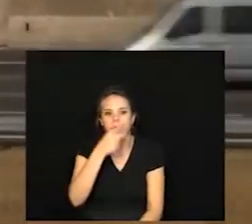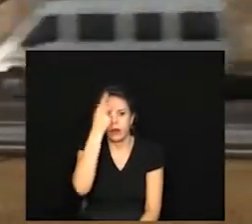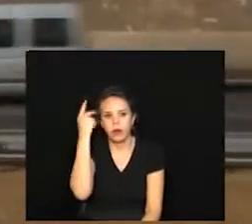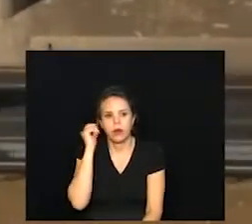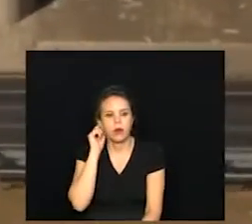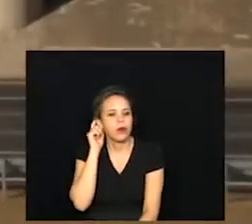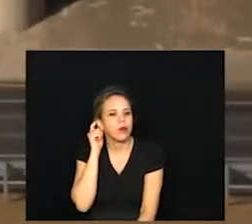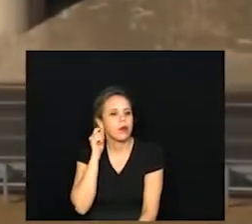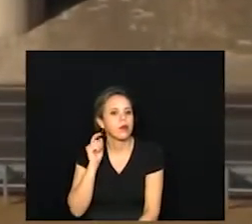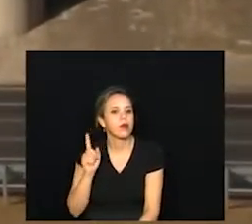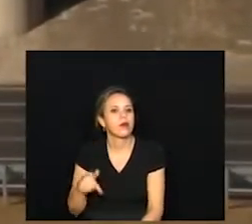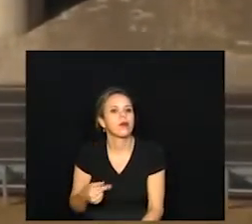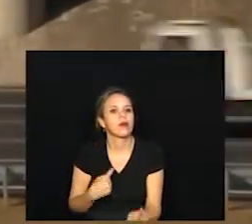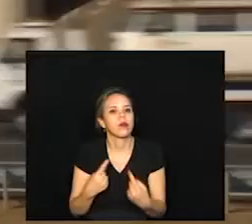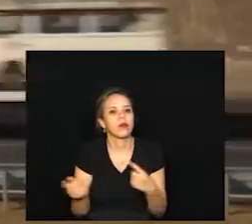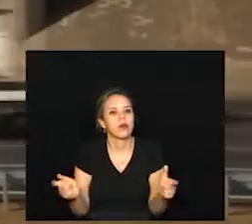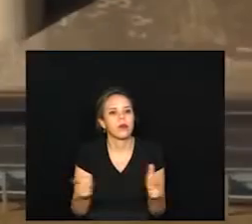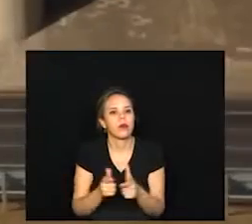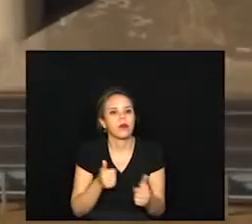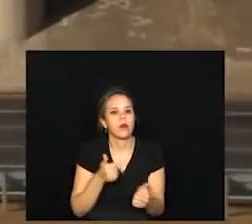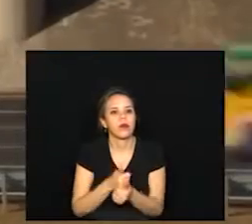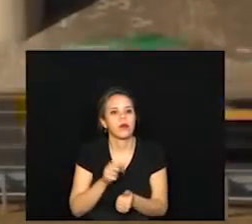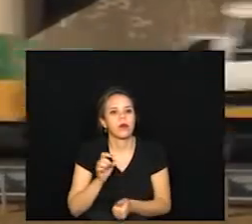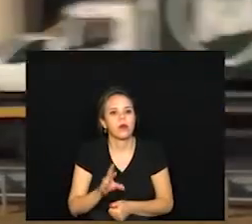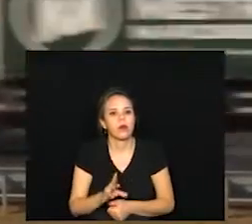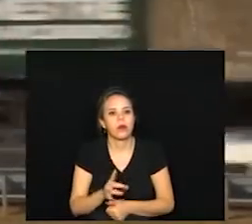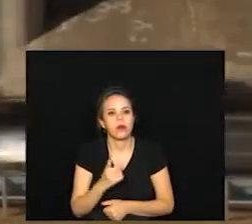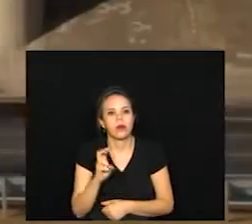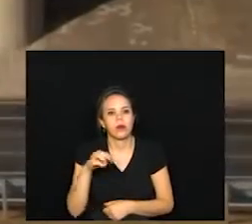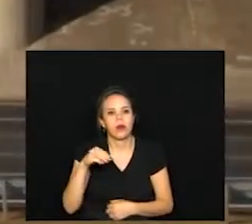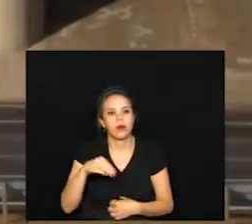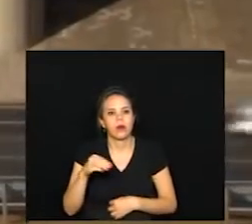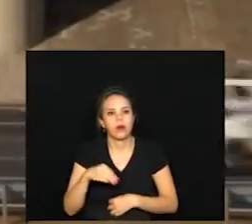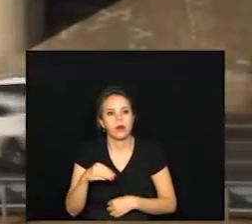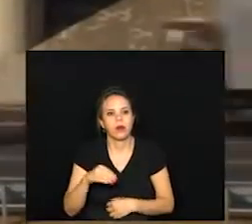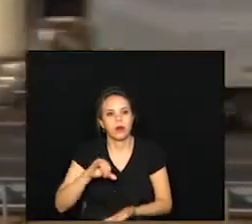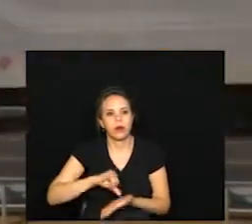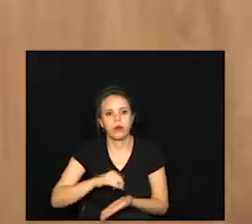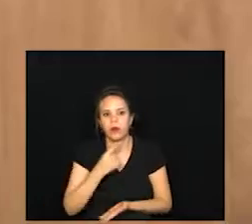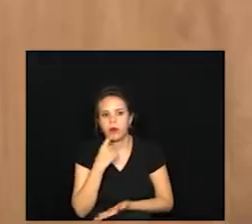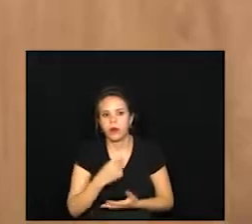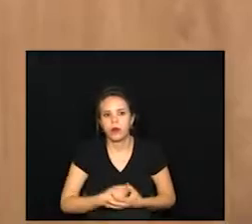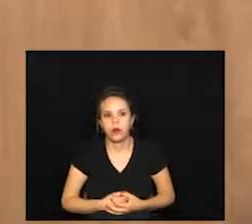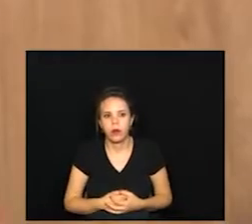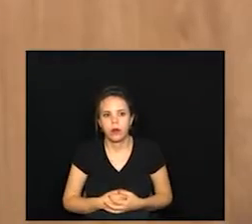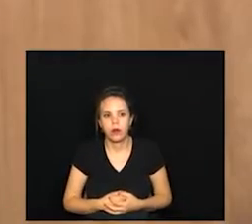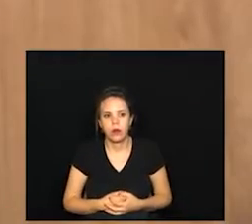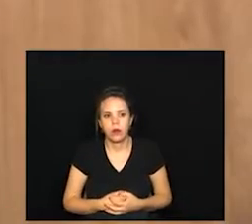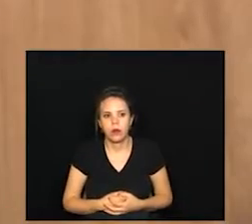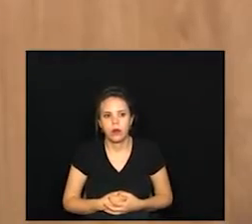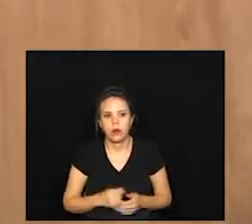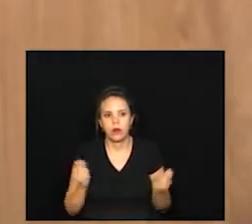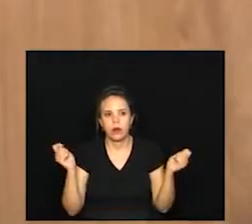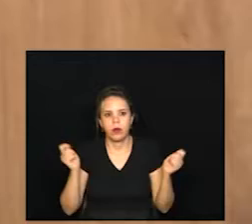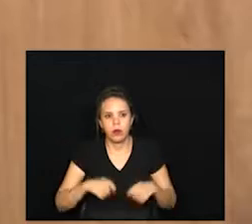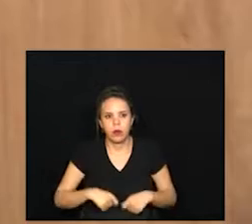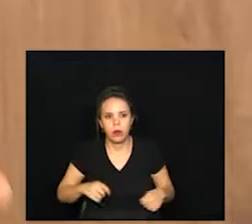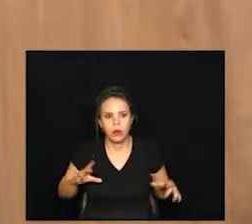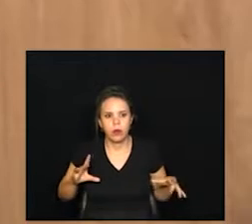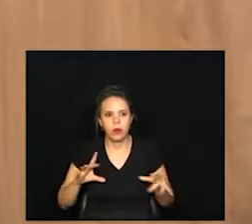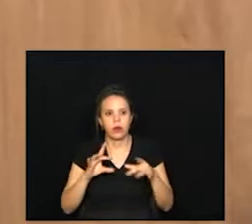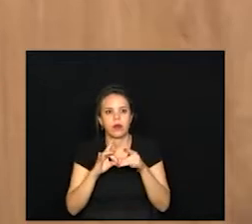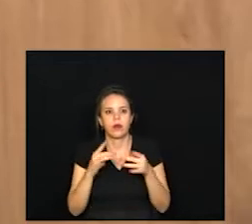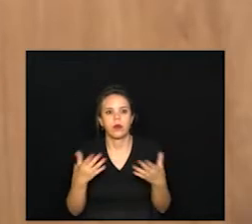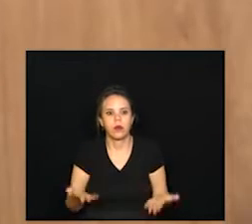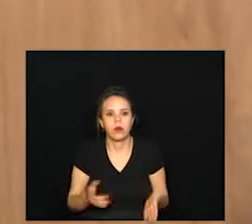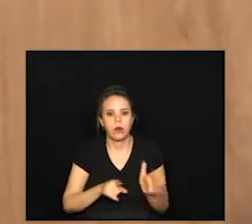habitantes. Esse trecho aqui fica apenas a 15 minutos do centro de Campinas. Ali seria possível uma ligação. Então,